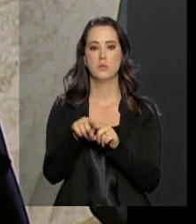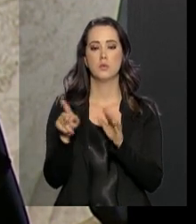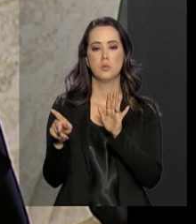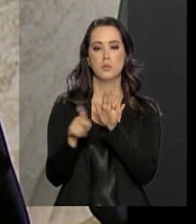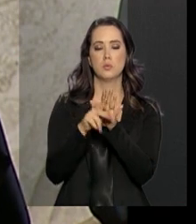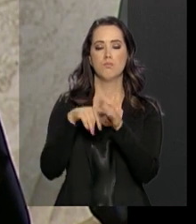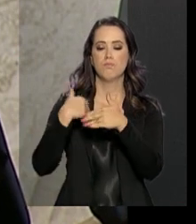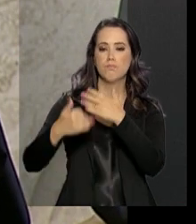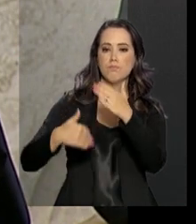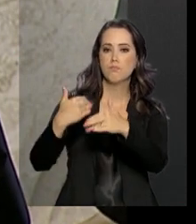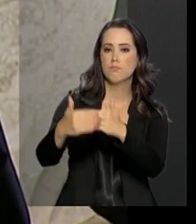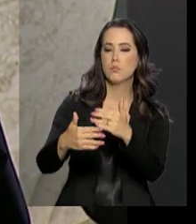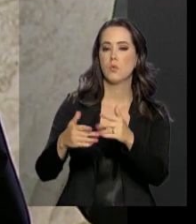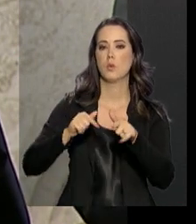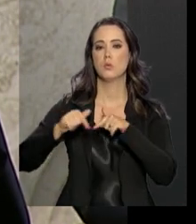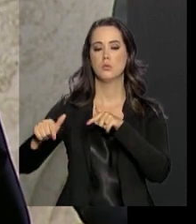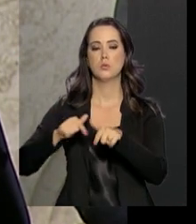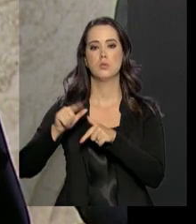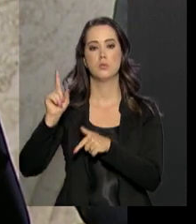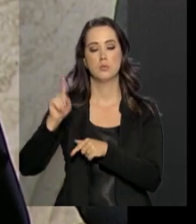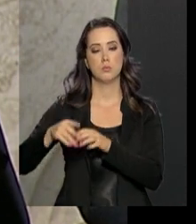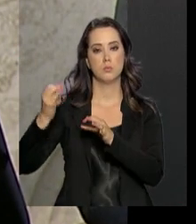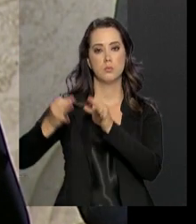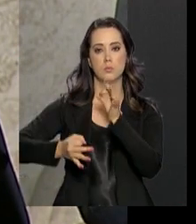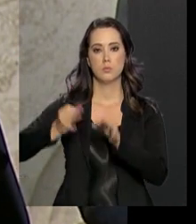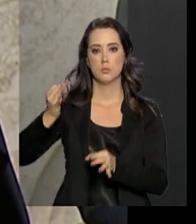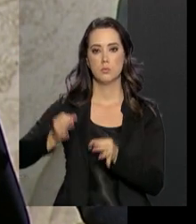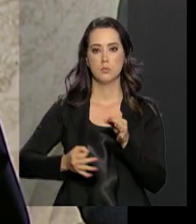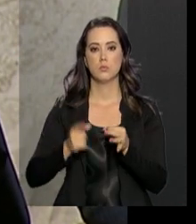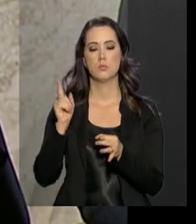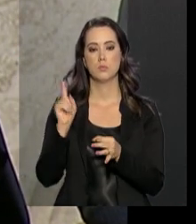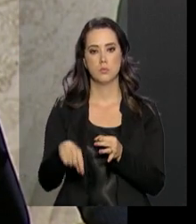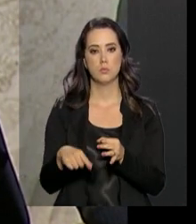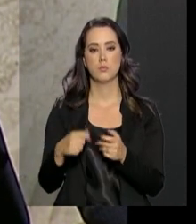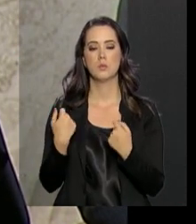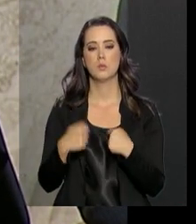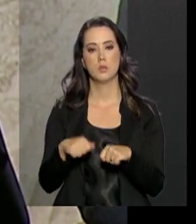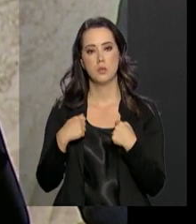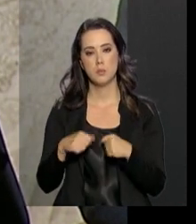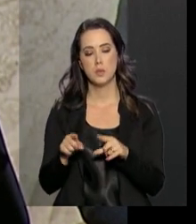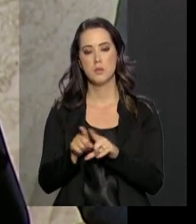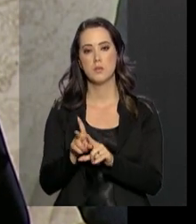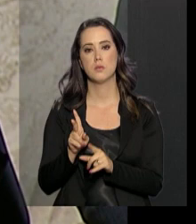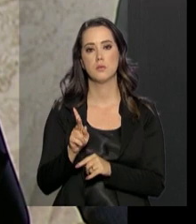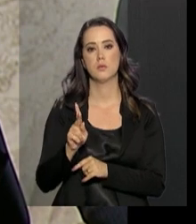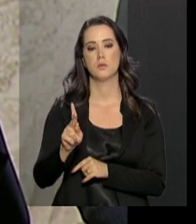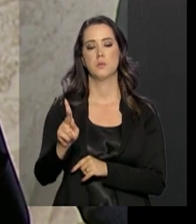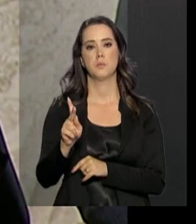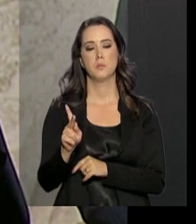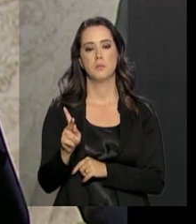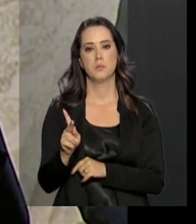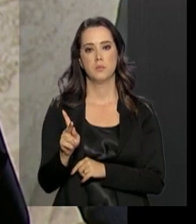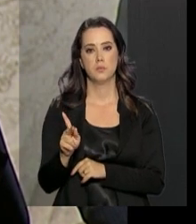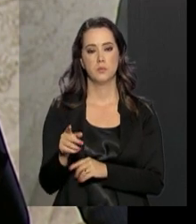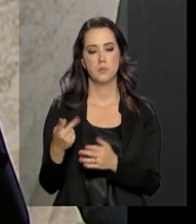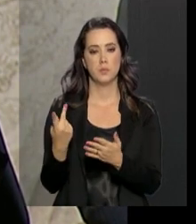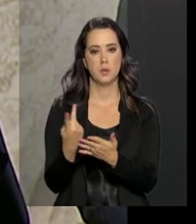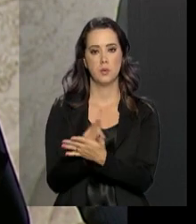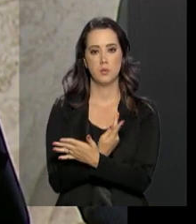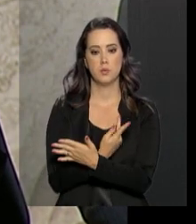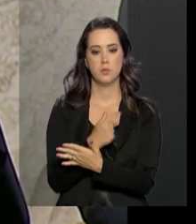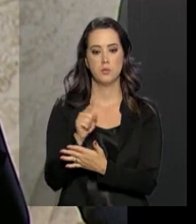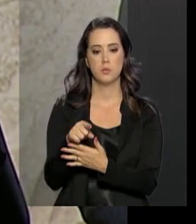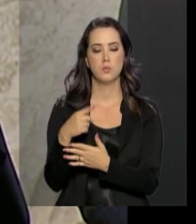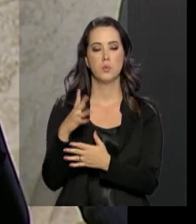seu indeclinável ofício jurisdicional que deve ser realizado